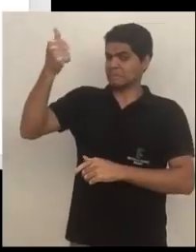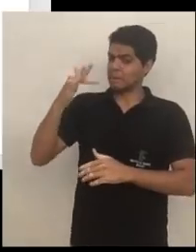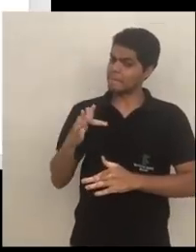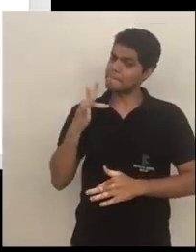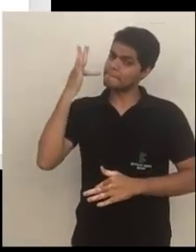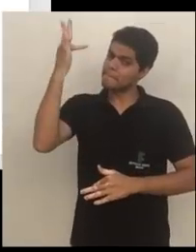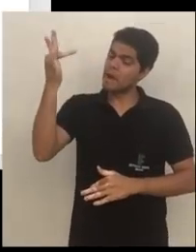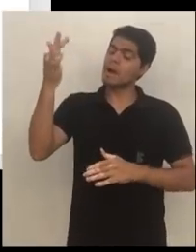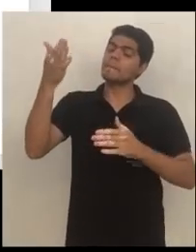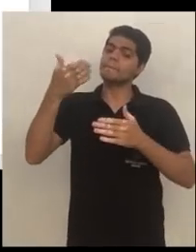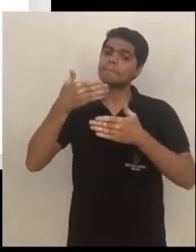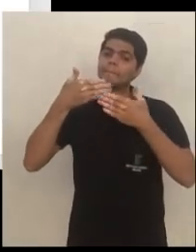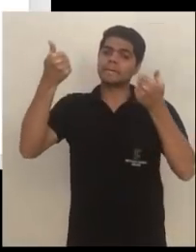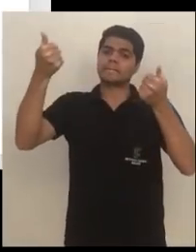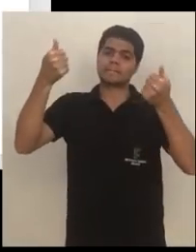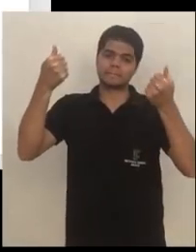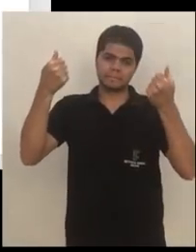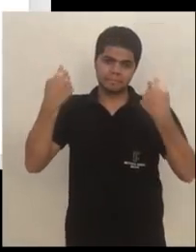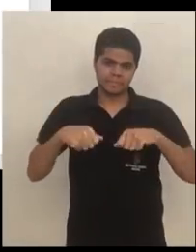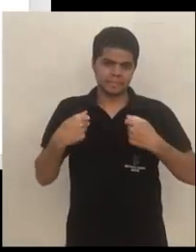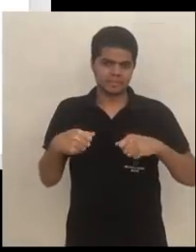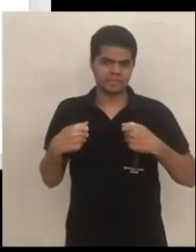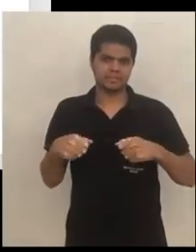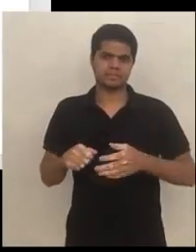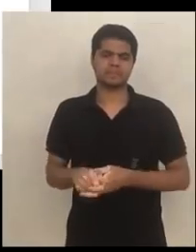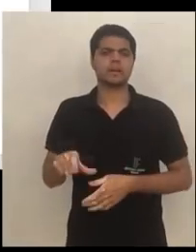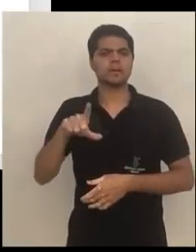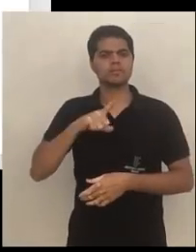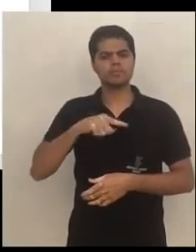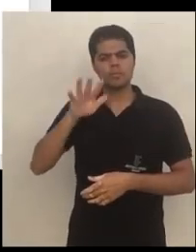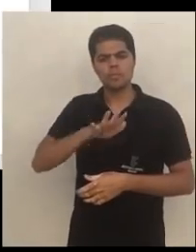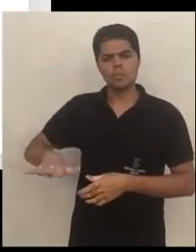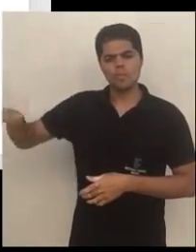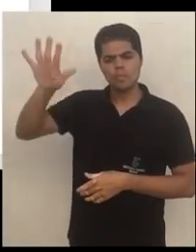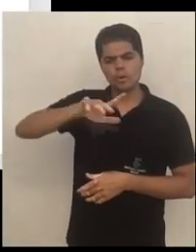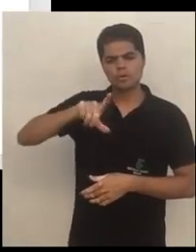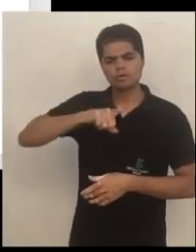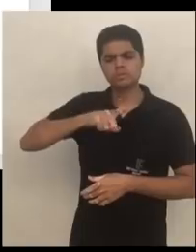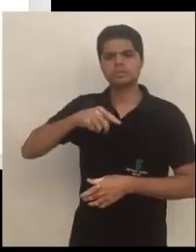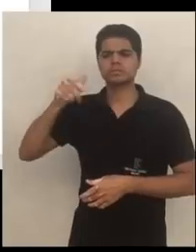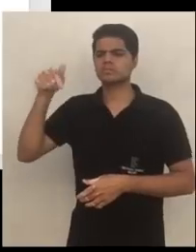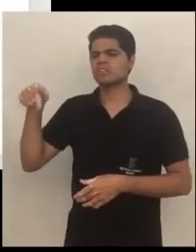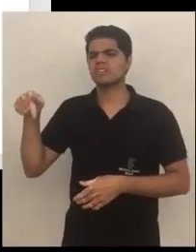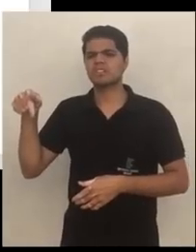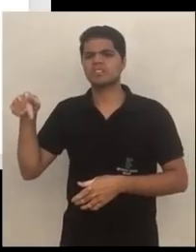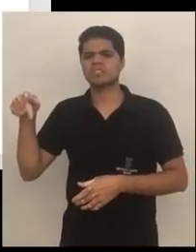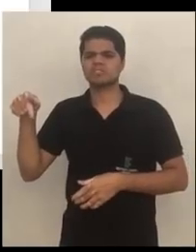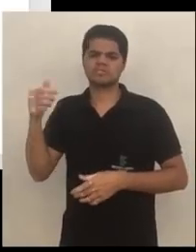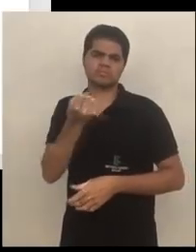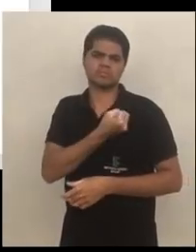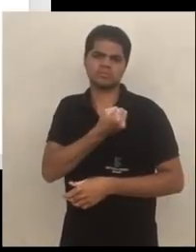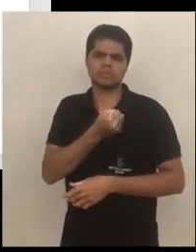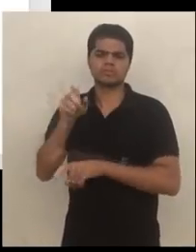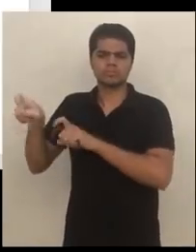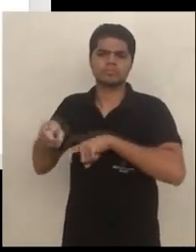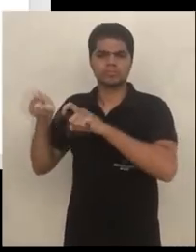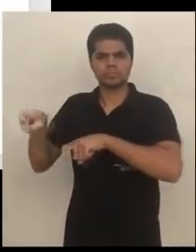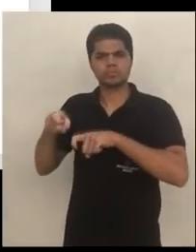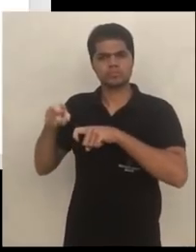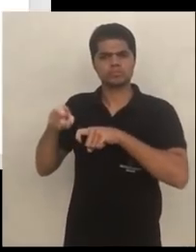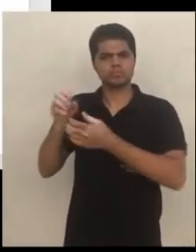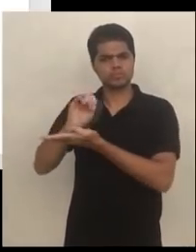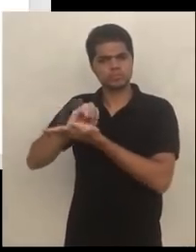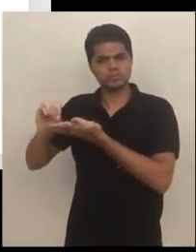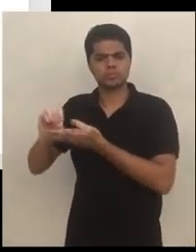Aqui nós temos território da Bacia do Jacuípe, tem 7 produtores, Litoral Sul, região